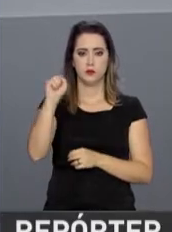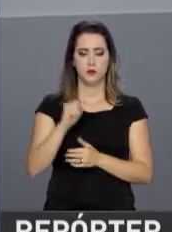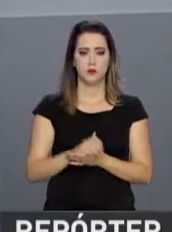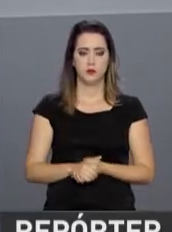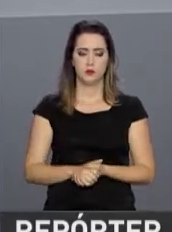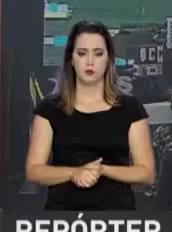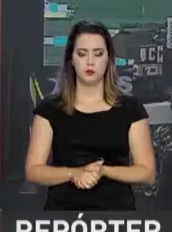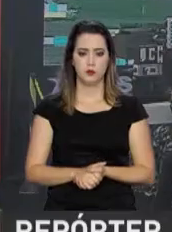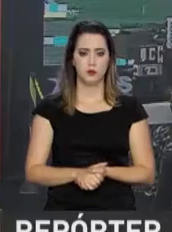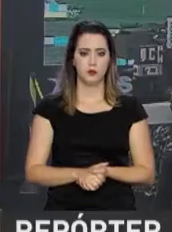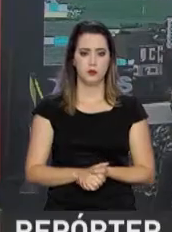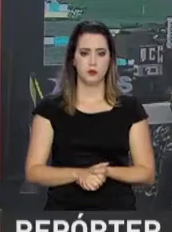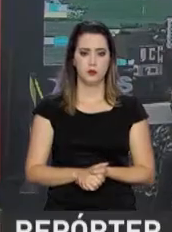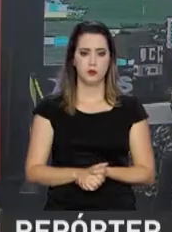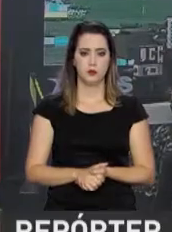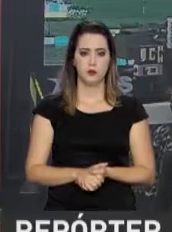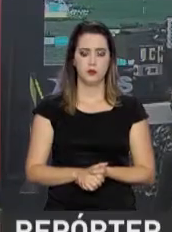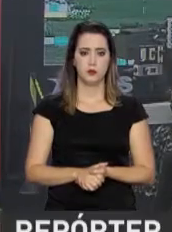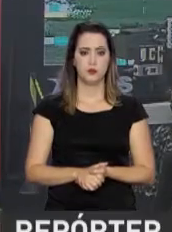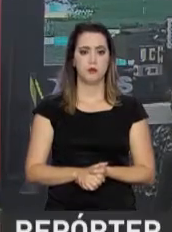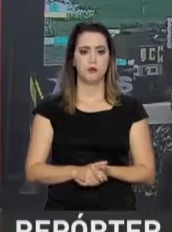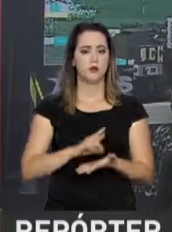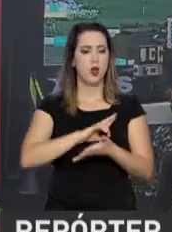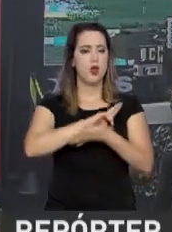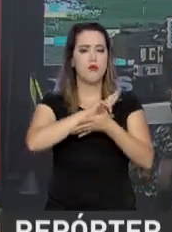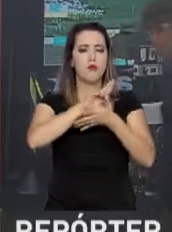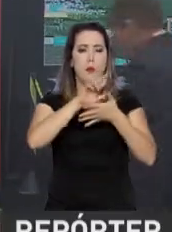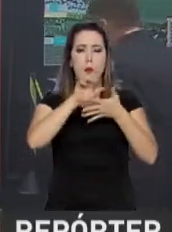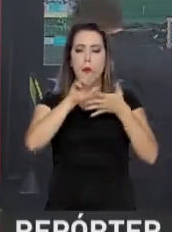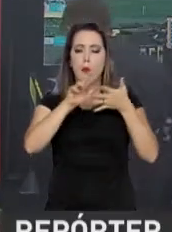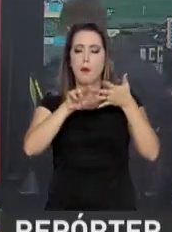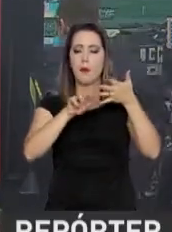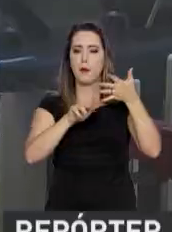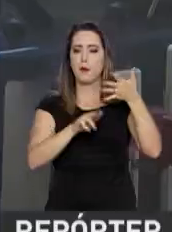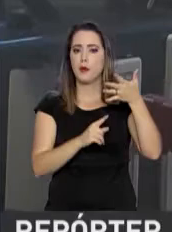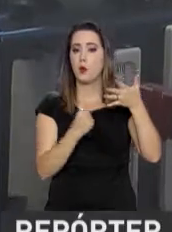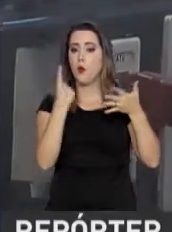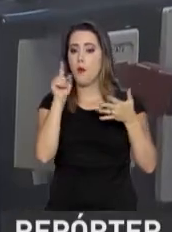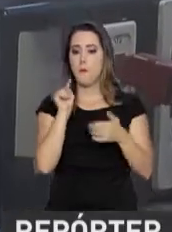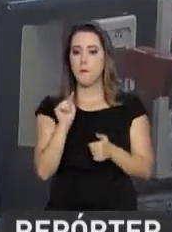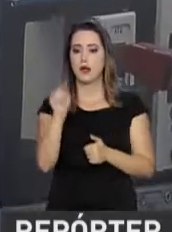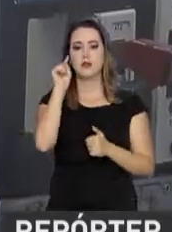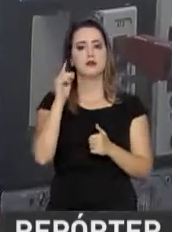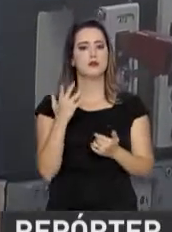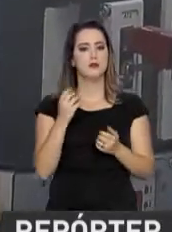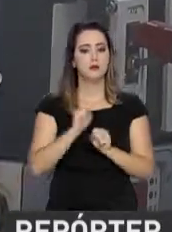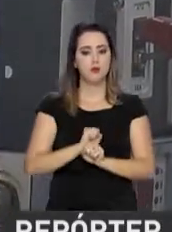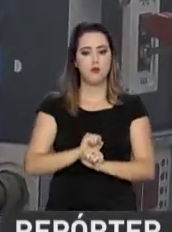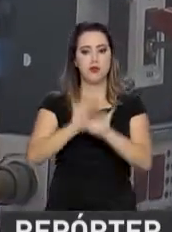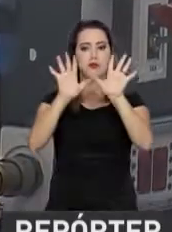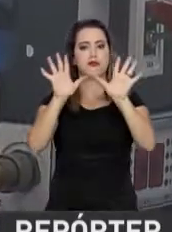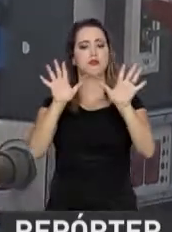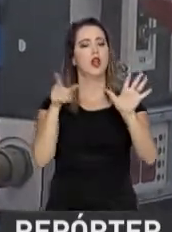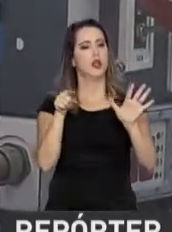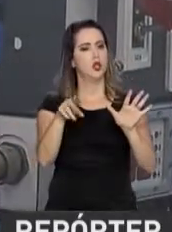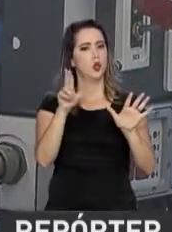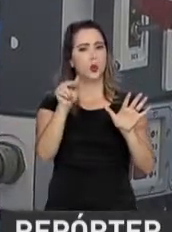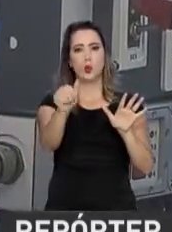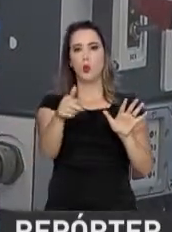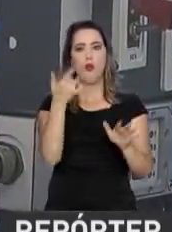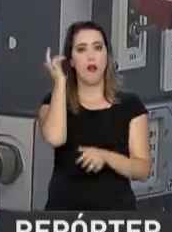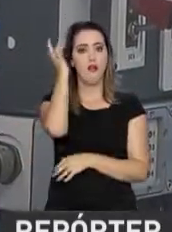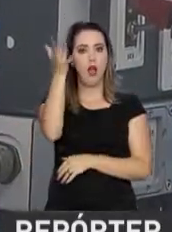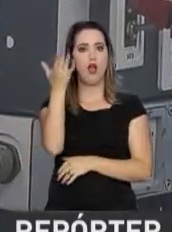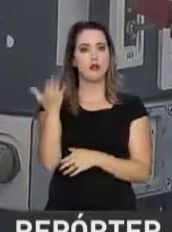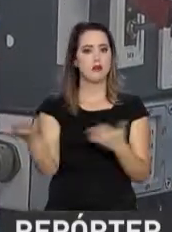abril um leque de possibilidades com apenas um clique com a internet nunca foi tão